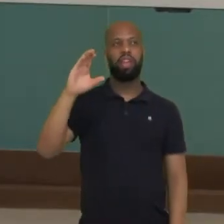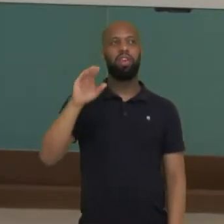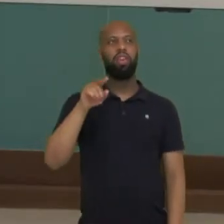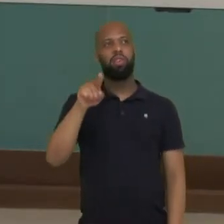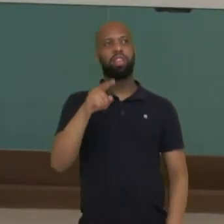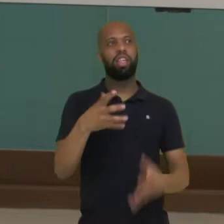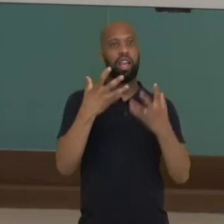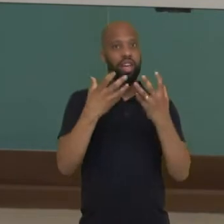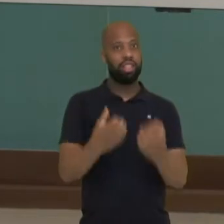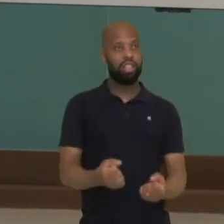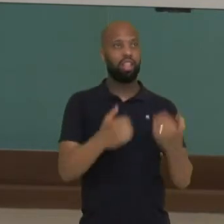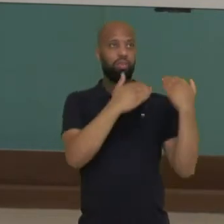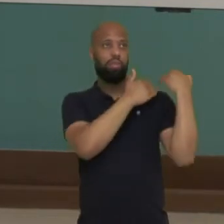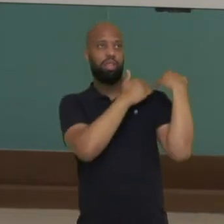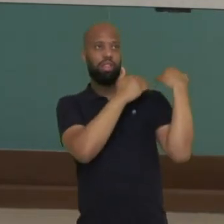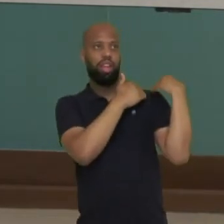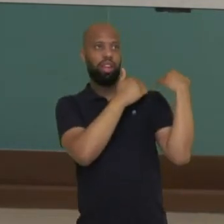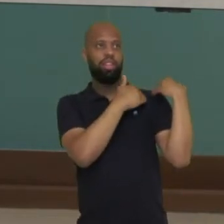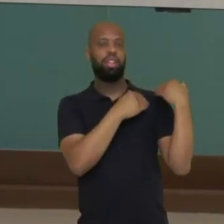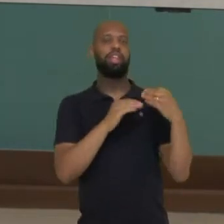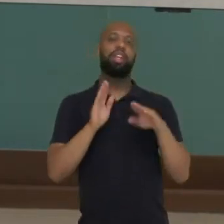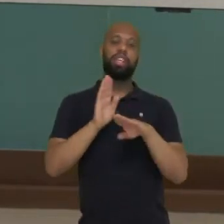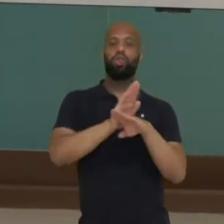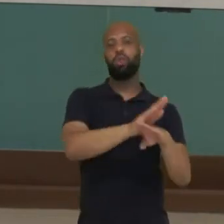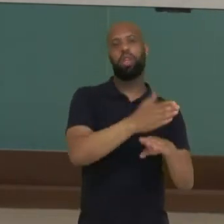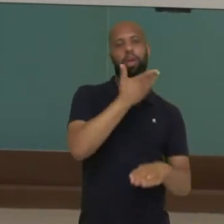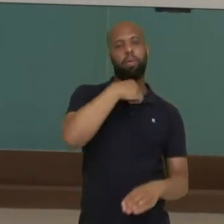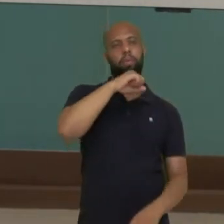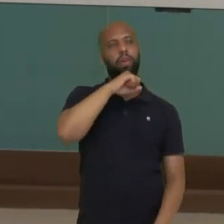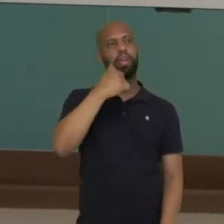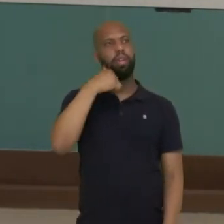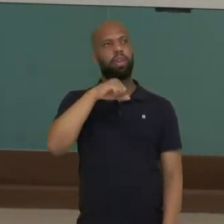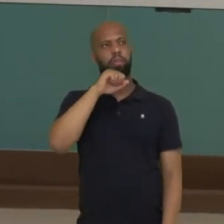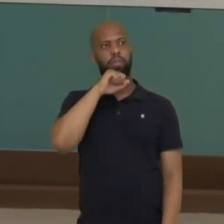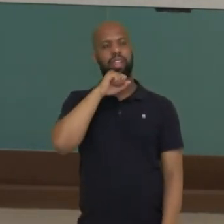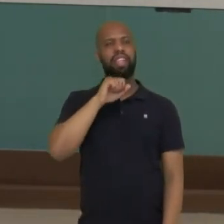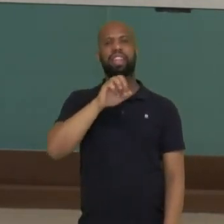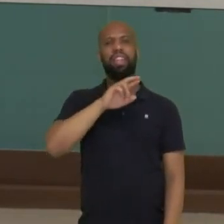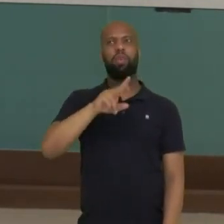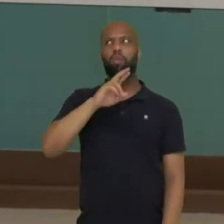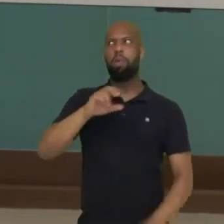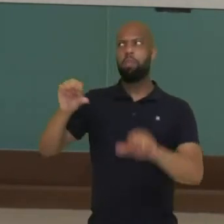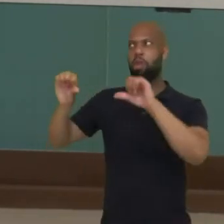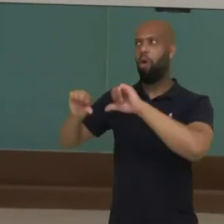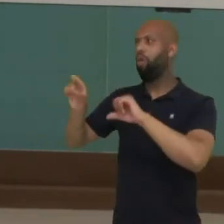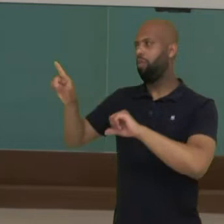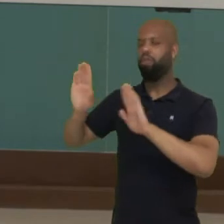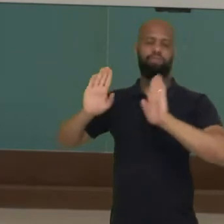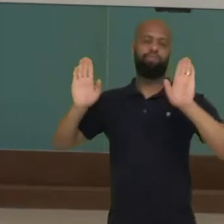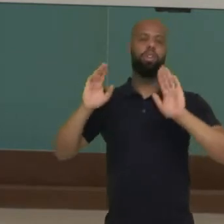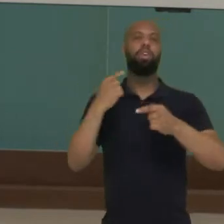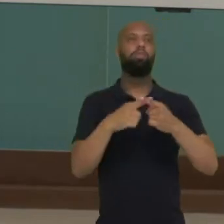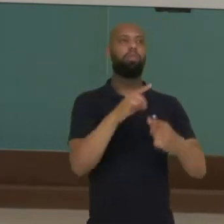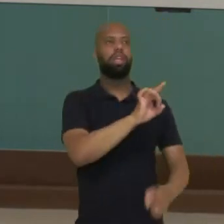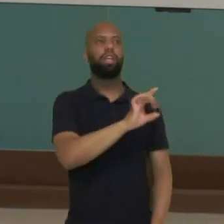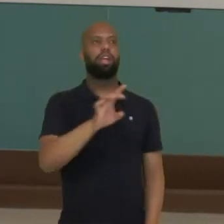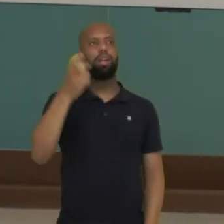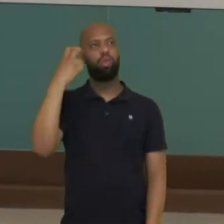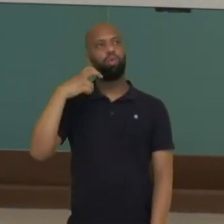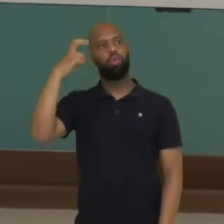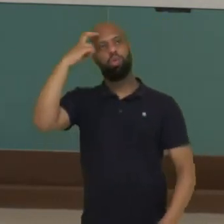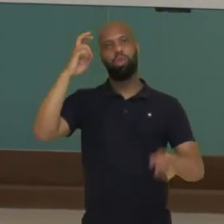você assumir responsabilidades, como ajudar os pais, né? Parece melhor. Então, estou julgando aqui, porque cada cultura é uma